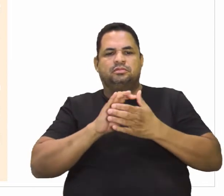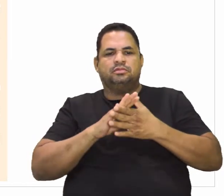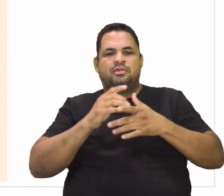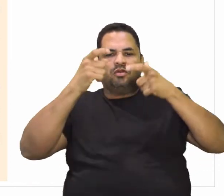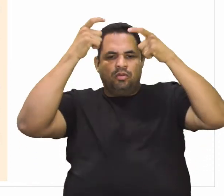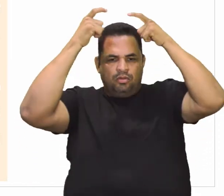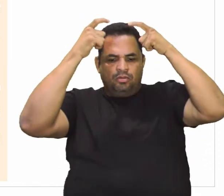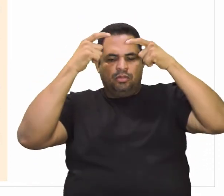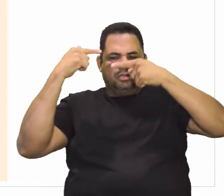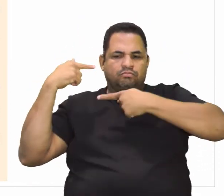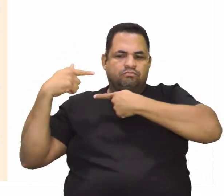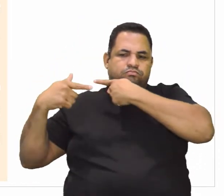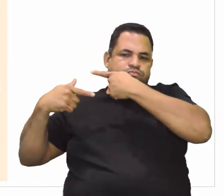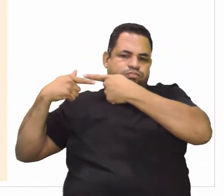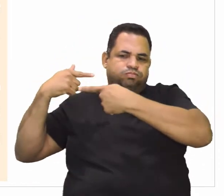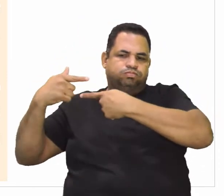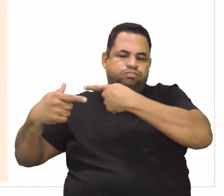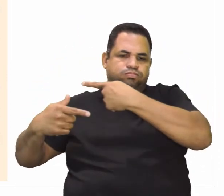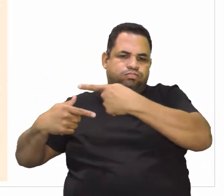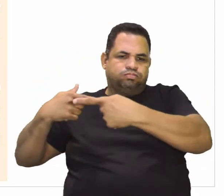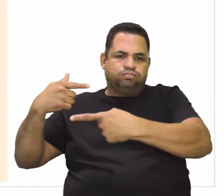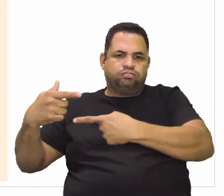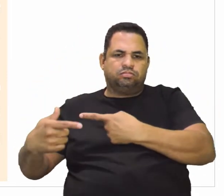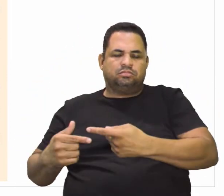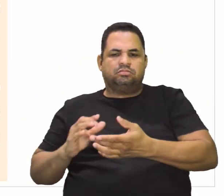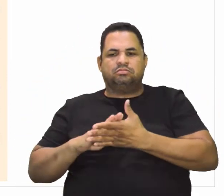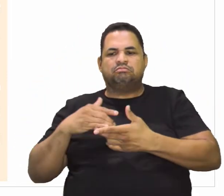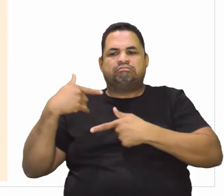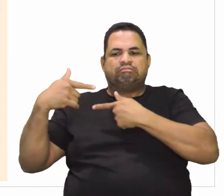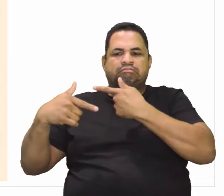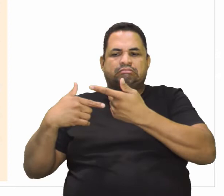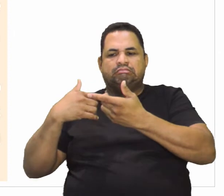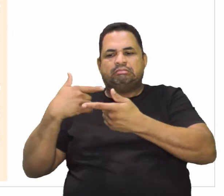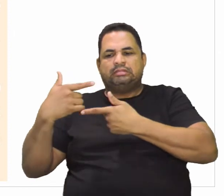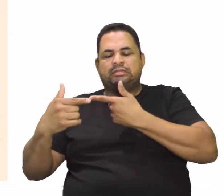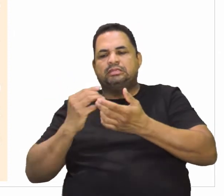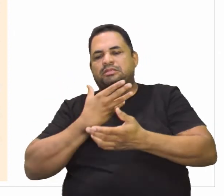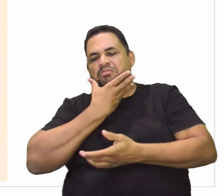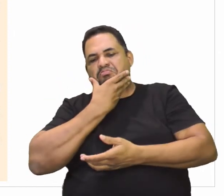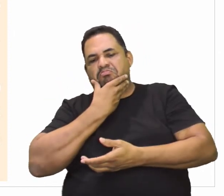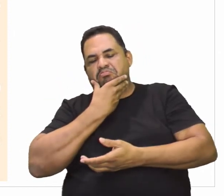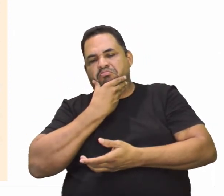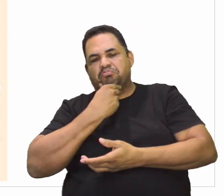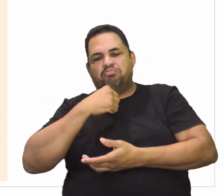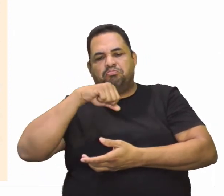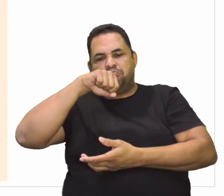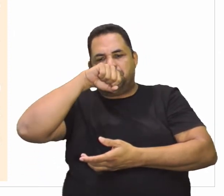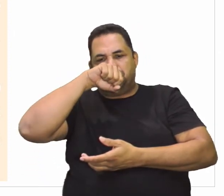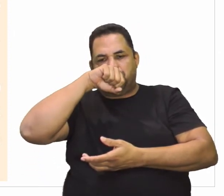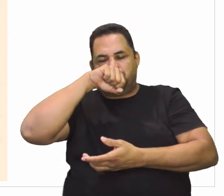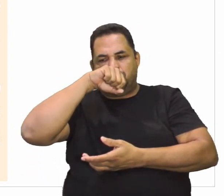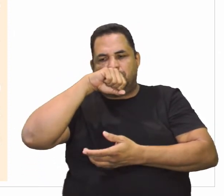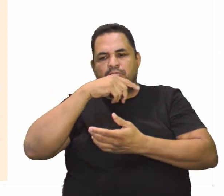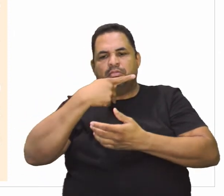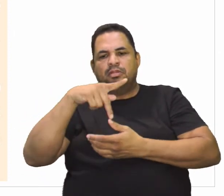monarquia hereditária, ou seja, uma monarquia que passava o poder de pai para filho, com sede em